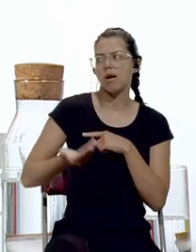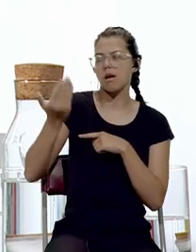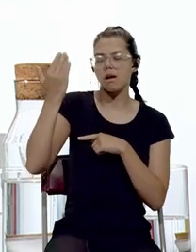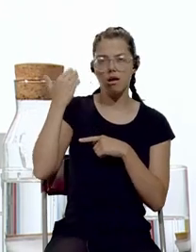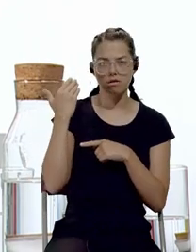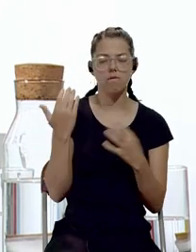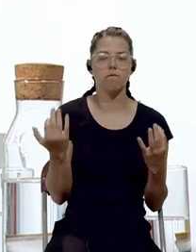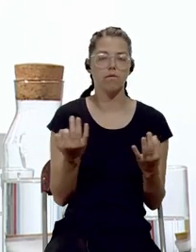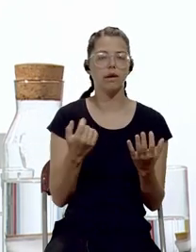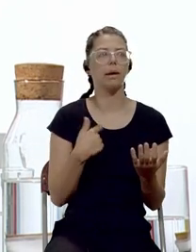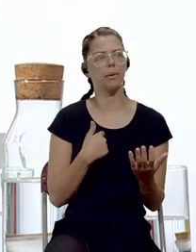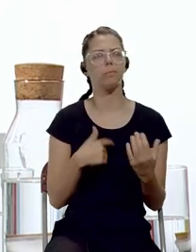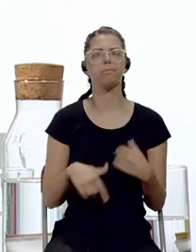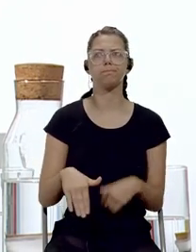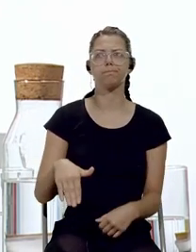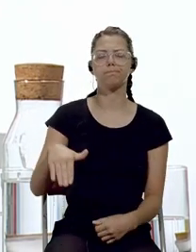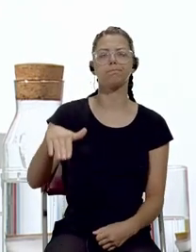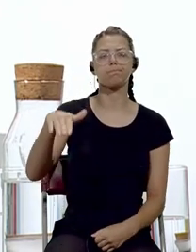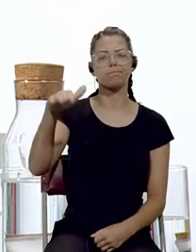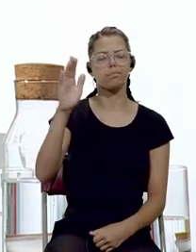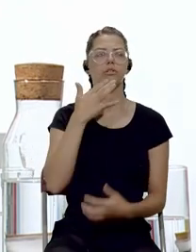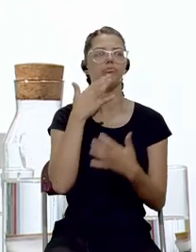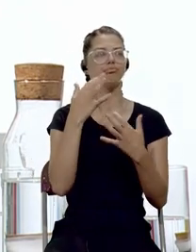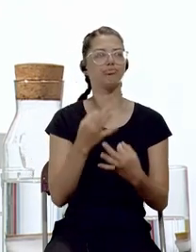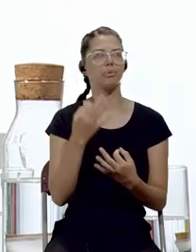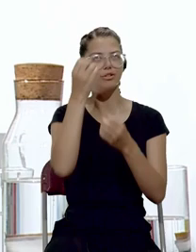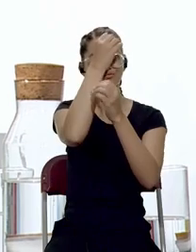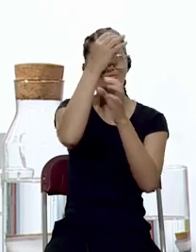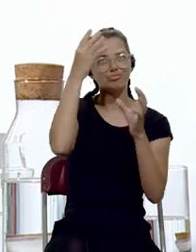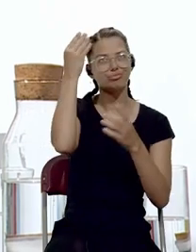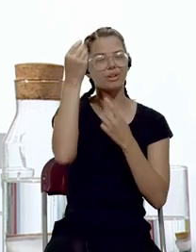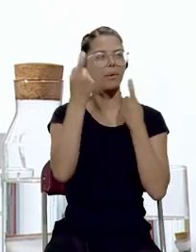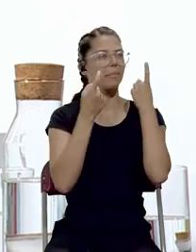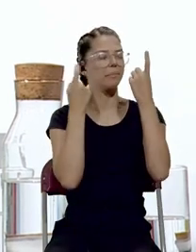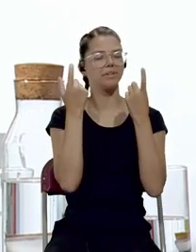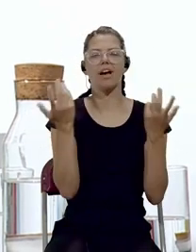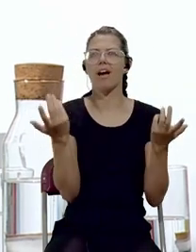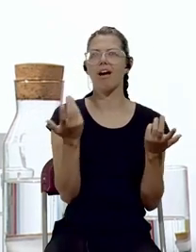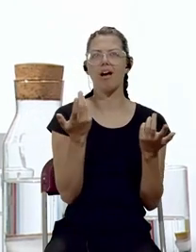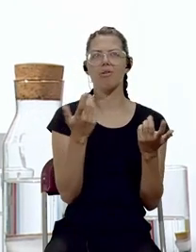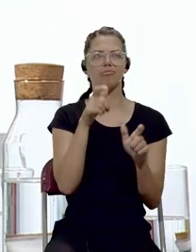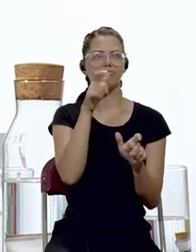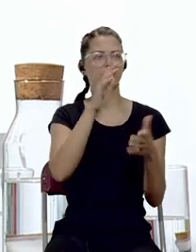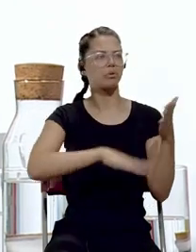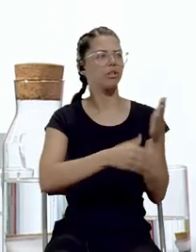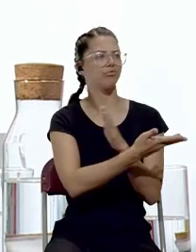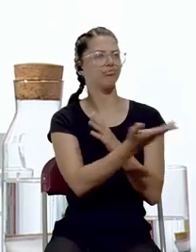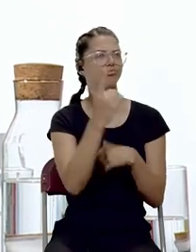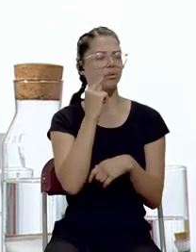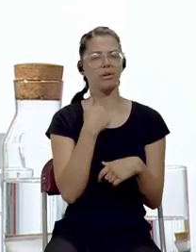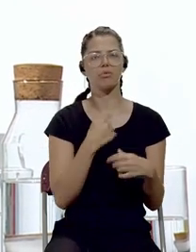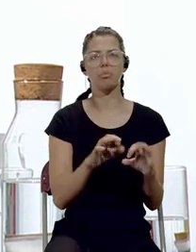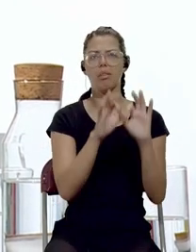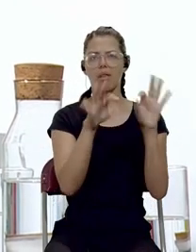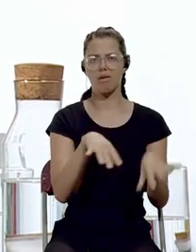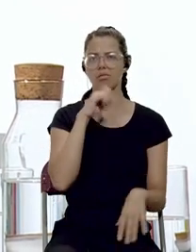que de facto eu já podia crescer a acreditar e a sonhar e a pensar que podia fazer tudo como qualquer um dos meus colegas rapazes. E,